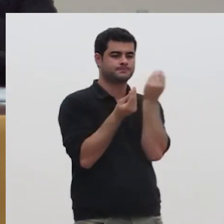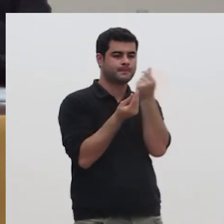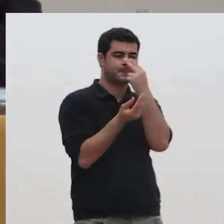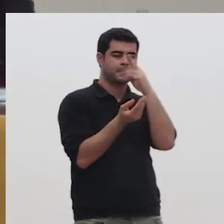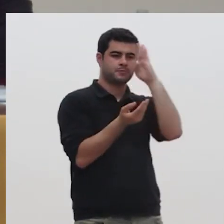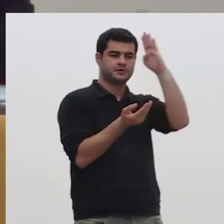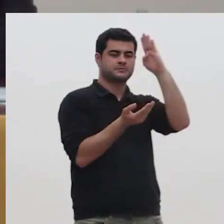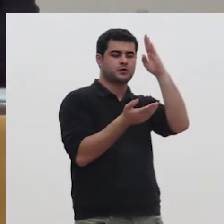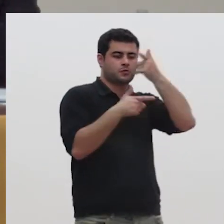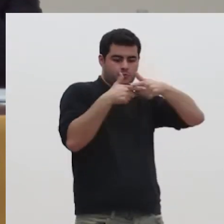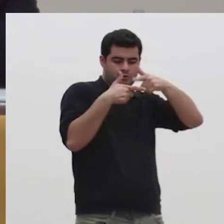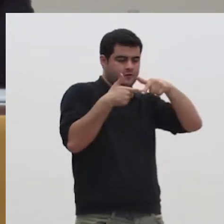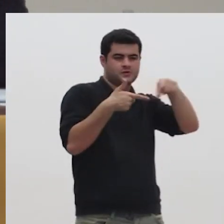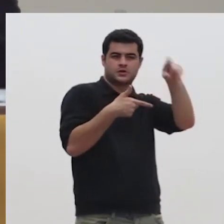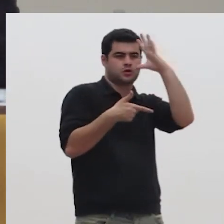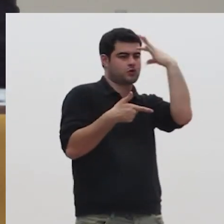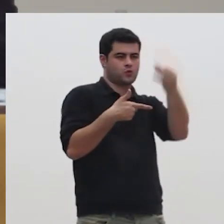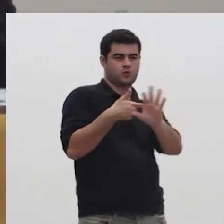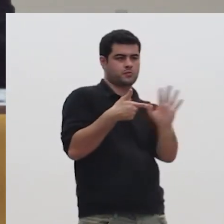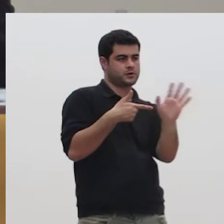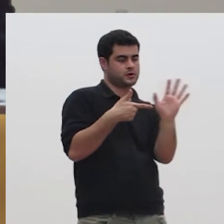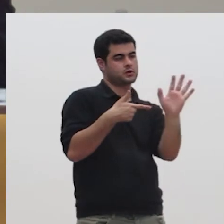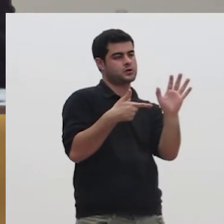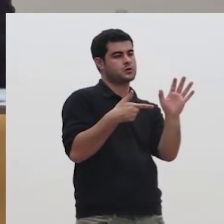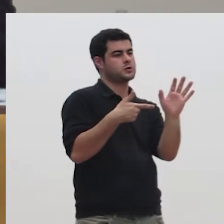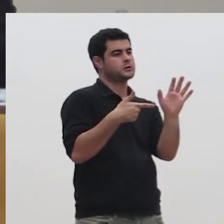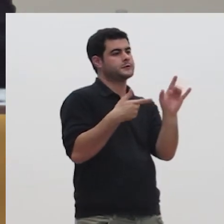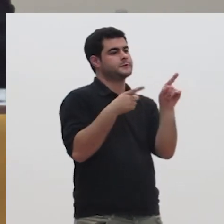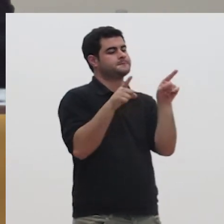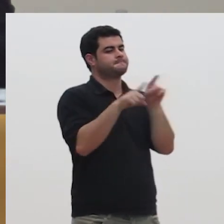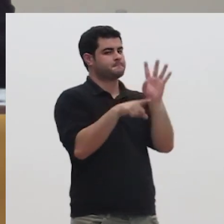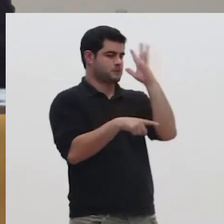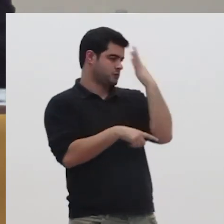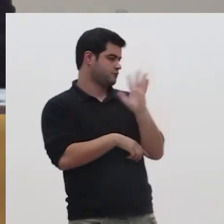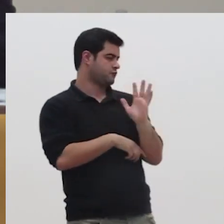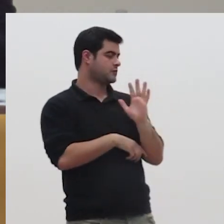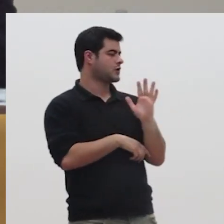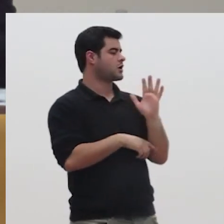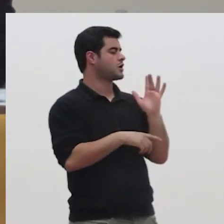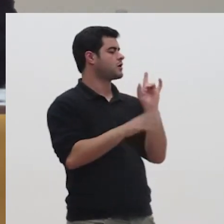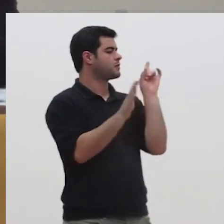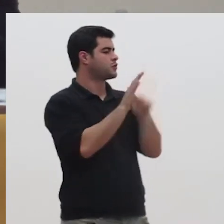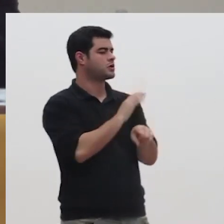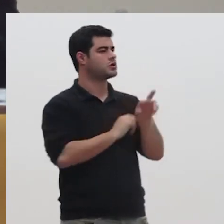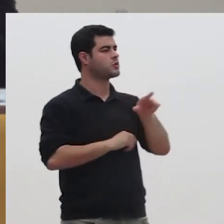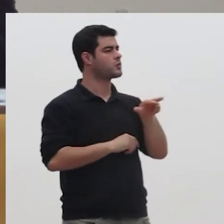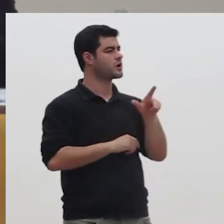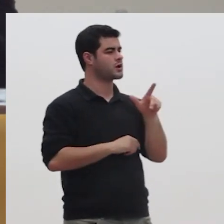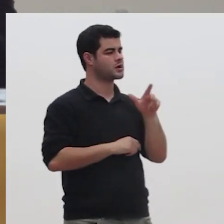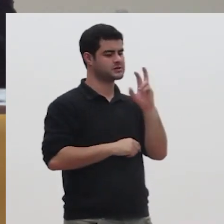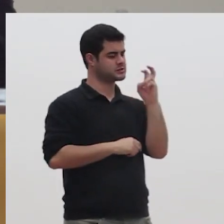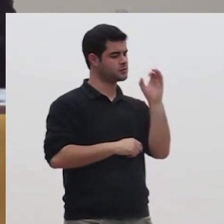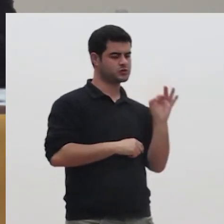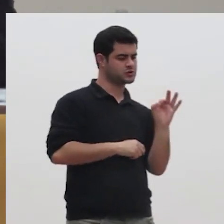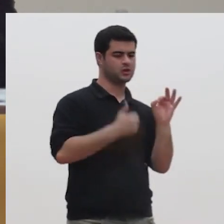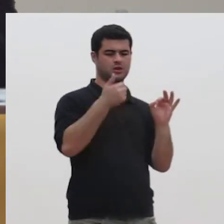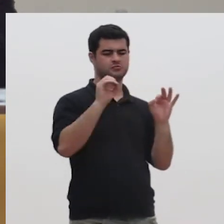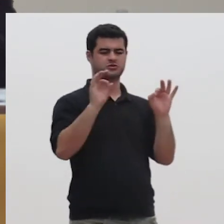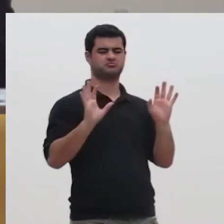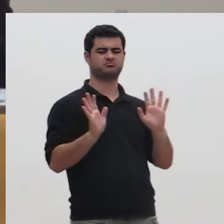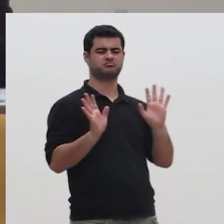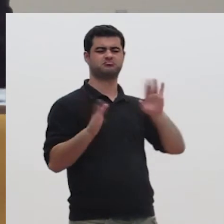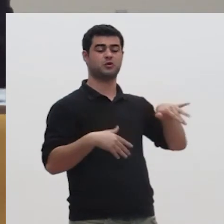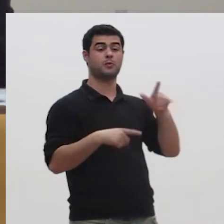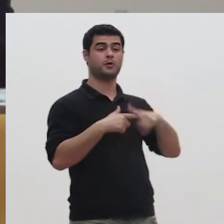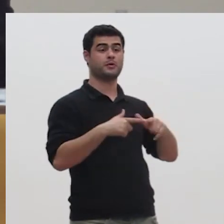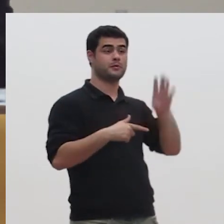foi compreendida, né? E nem dentro da resolução. A própria resolução, o problema não é nem os 5% e 10%, porque é fácil para trocar de